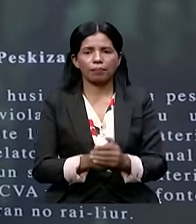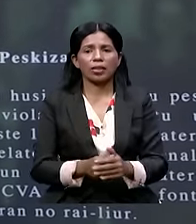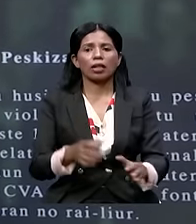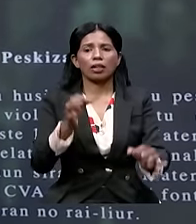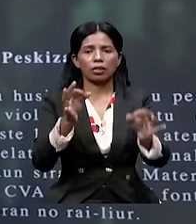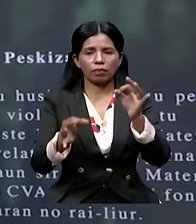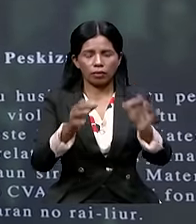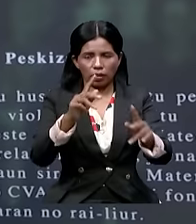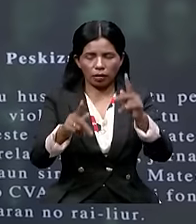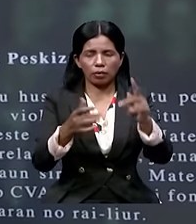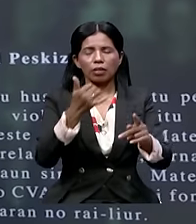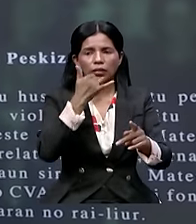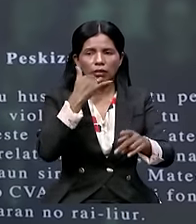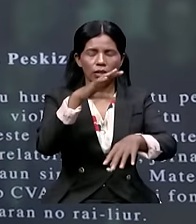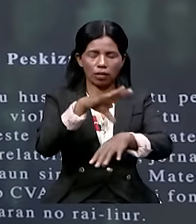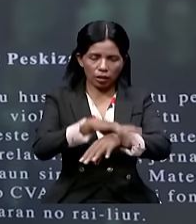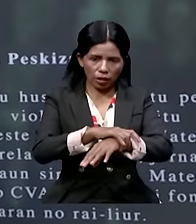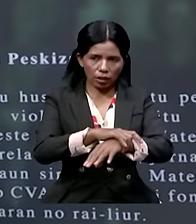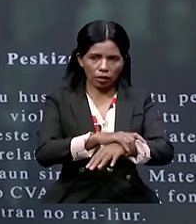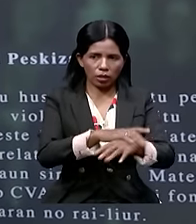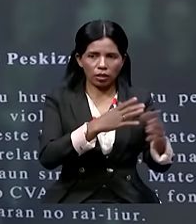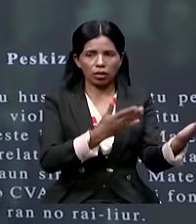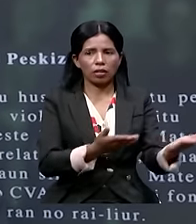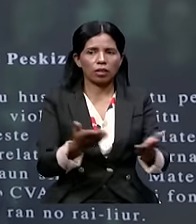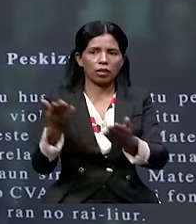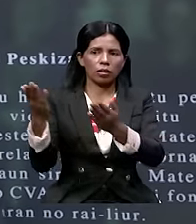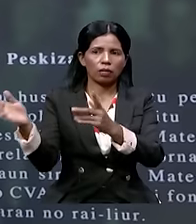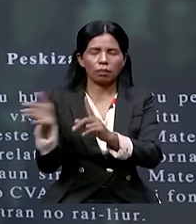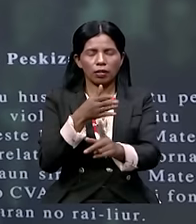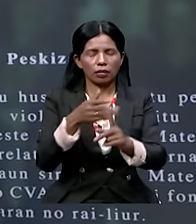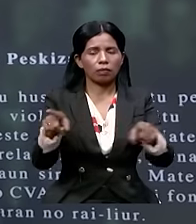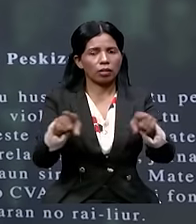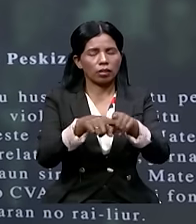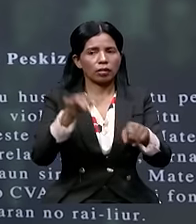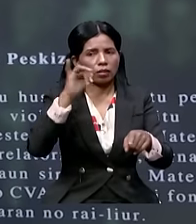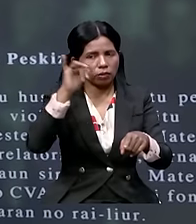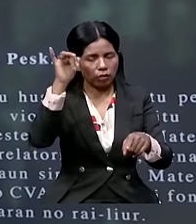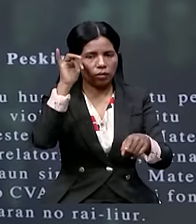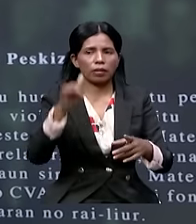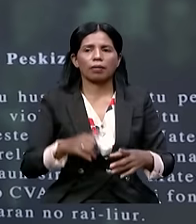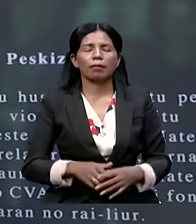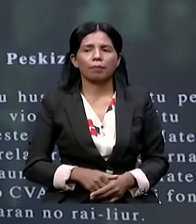emanian sala, caer tau alzema, ne laos. Mabaco hanya sa usay. Tanto,